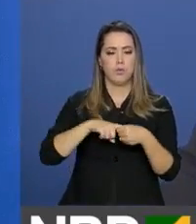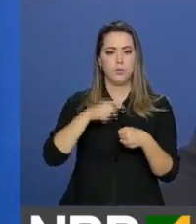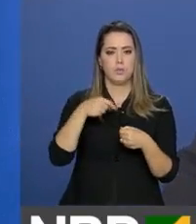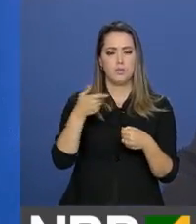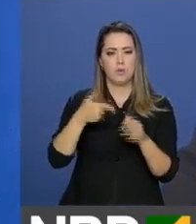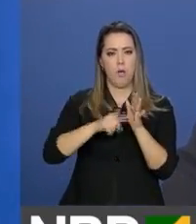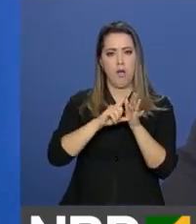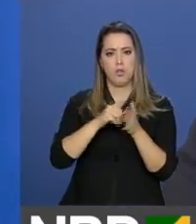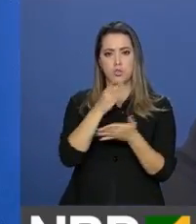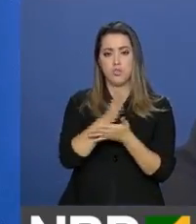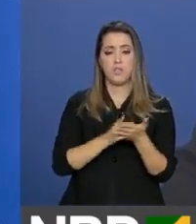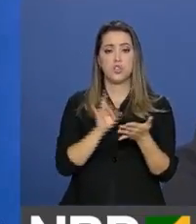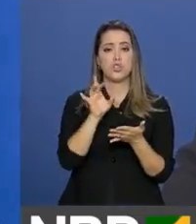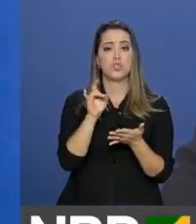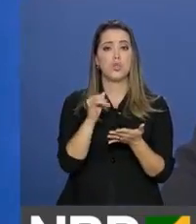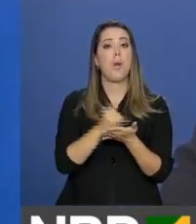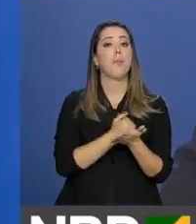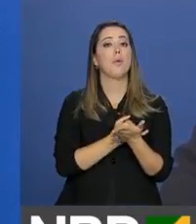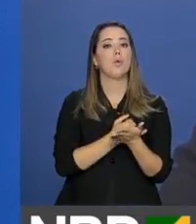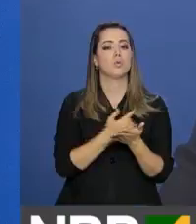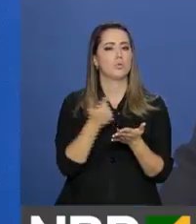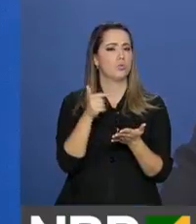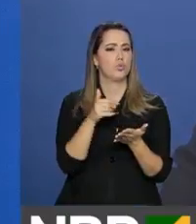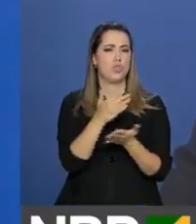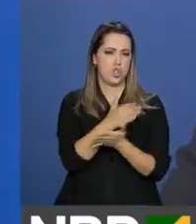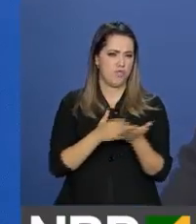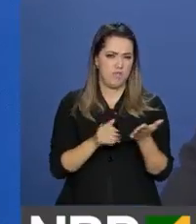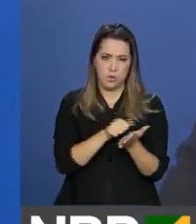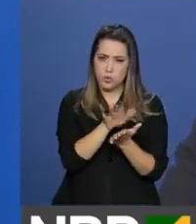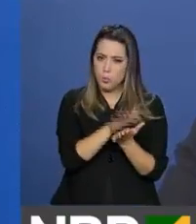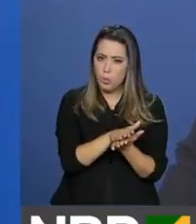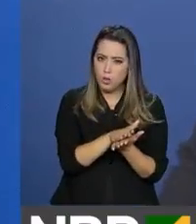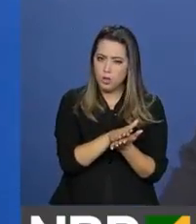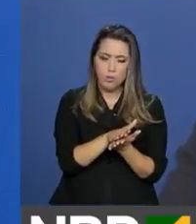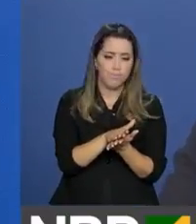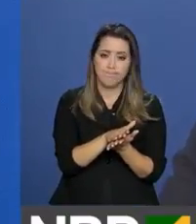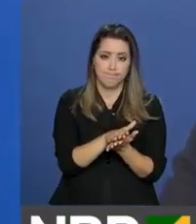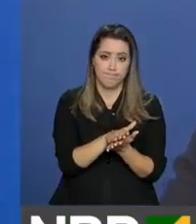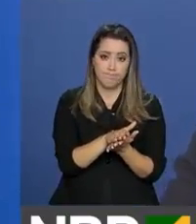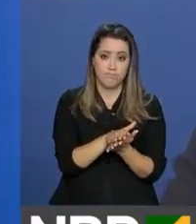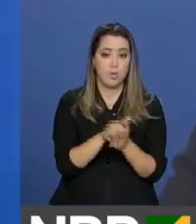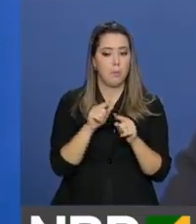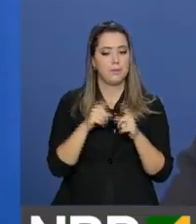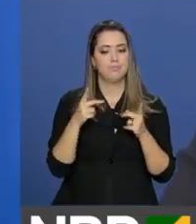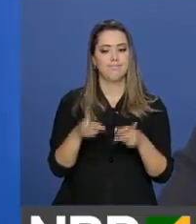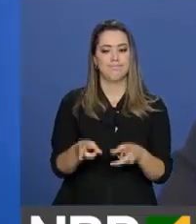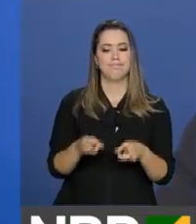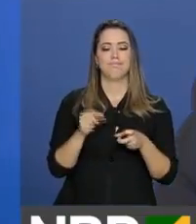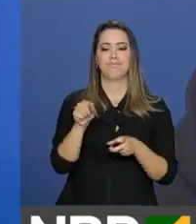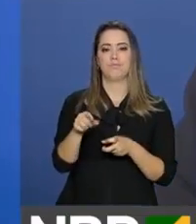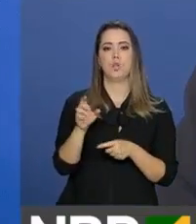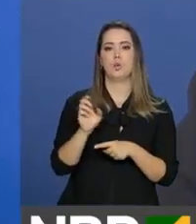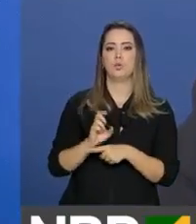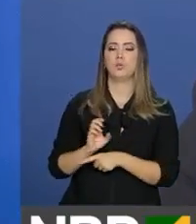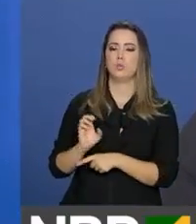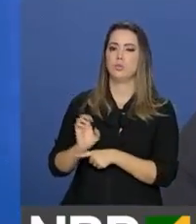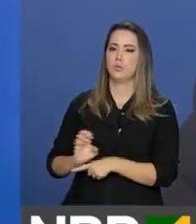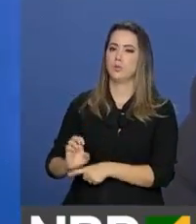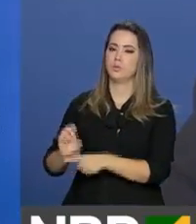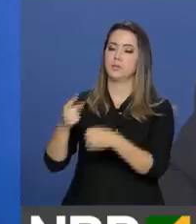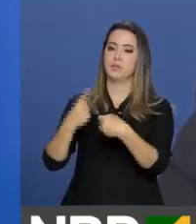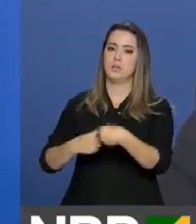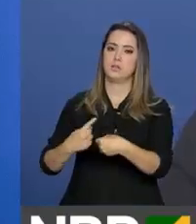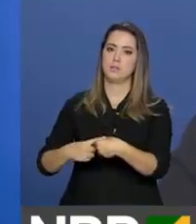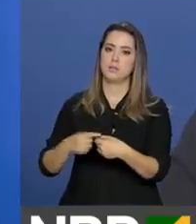não a multa. E quando eu me deparei com esta questão dos municípios e, de igual maneira, dos estados, o que fizemos? No último